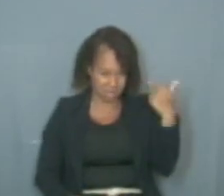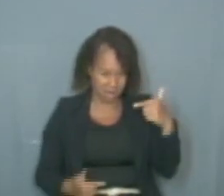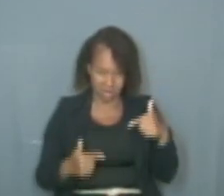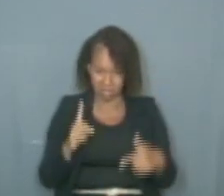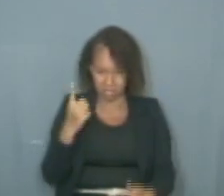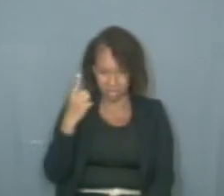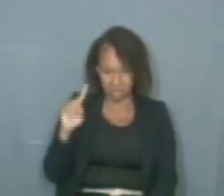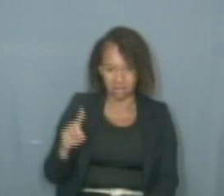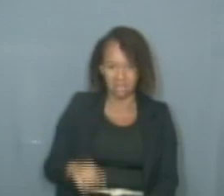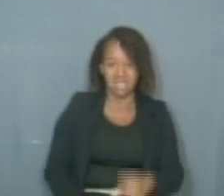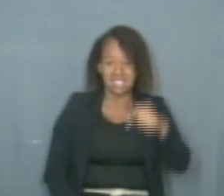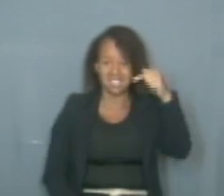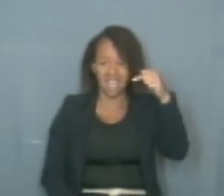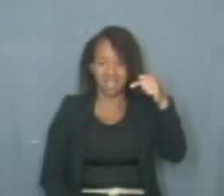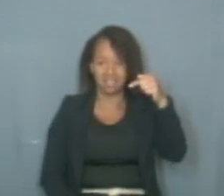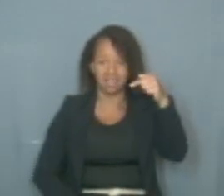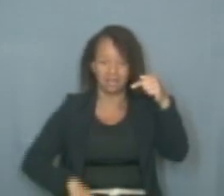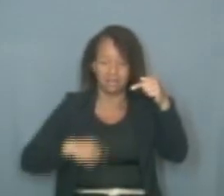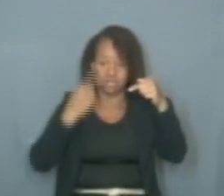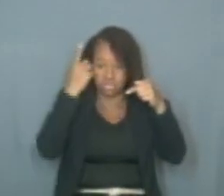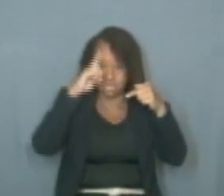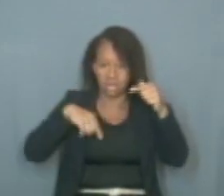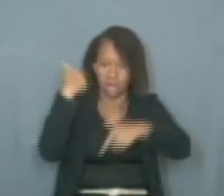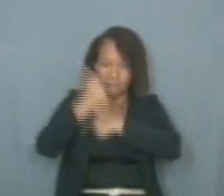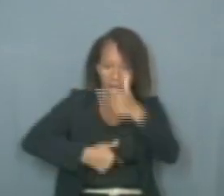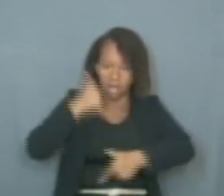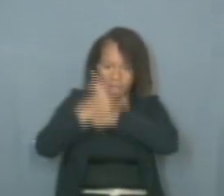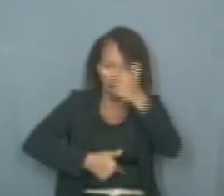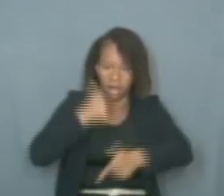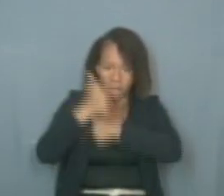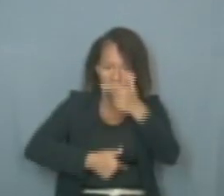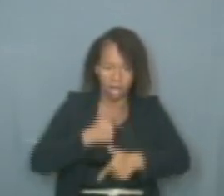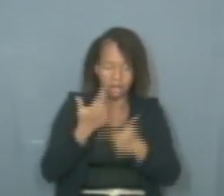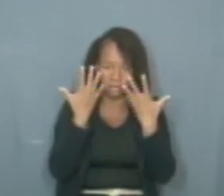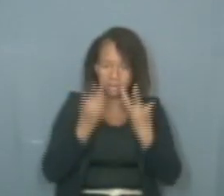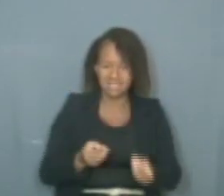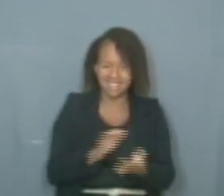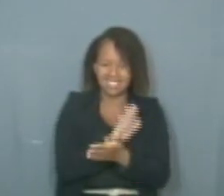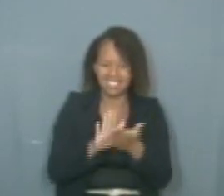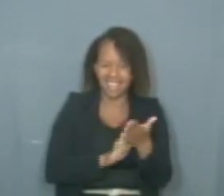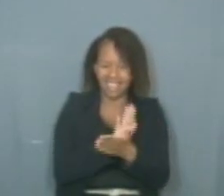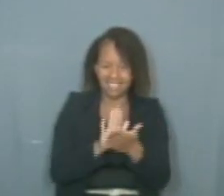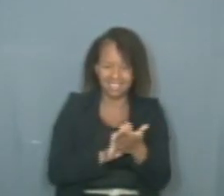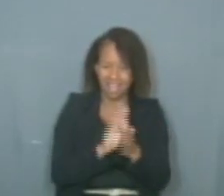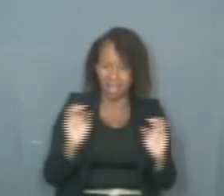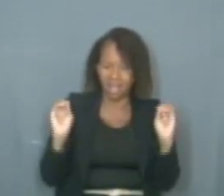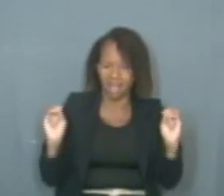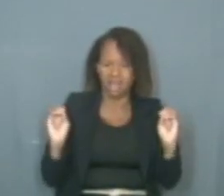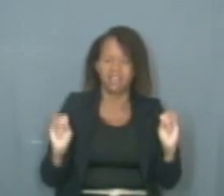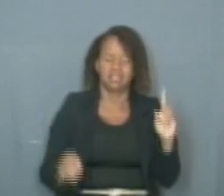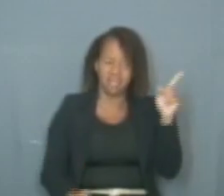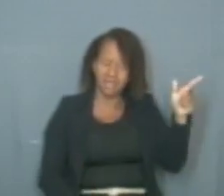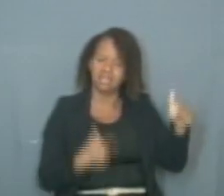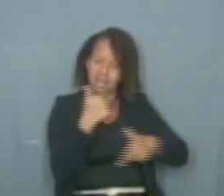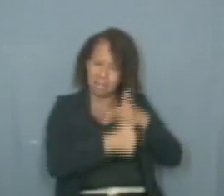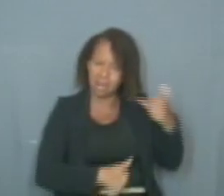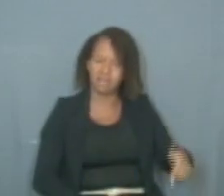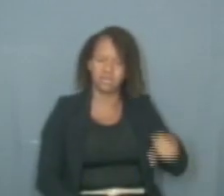jornadas 7x0, porque tem trabalhadores por aí que têm jornadas ainda